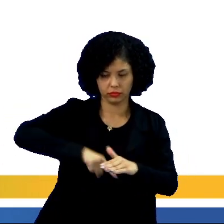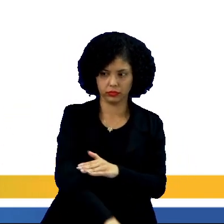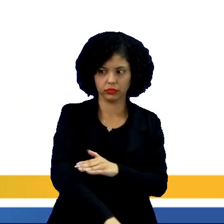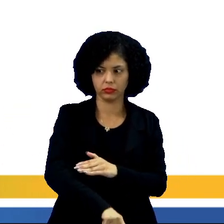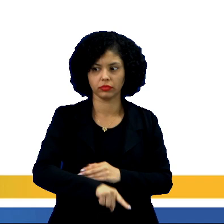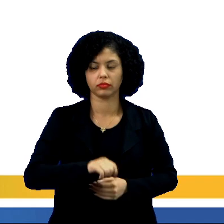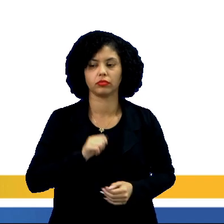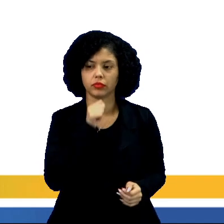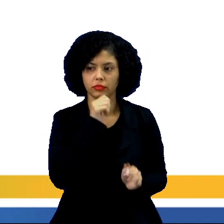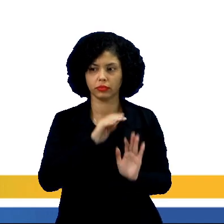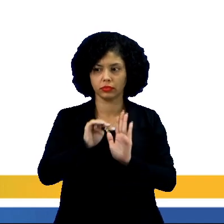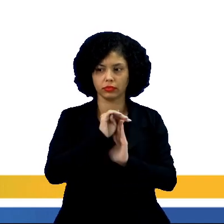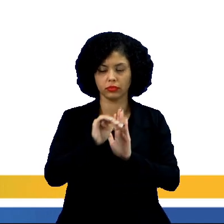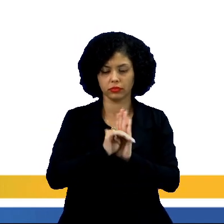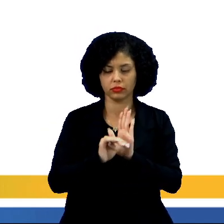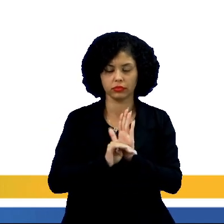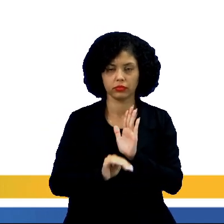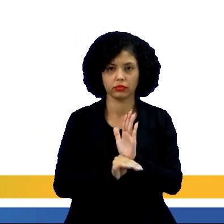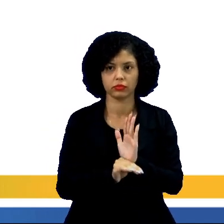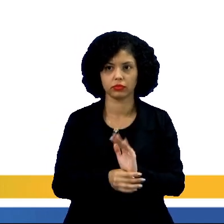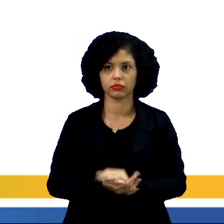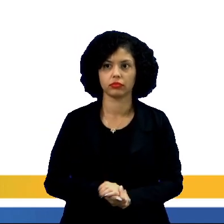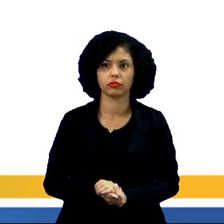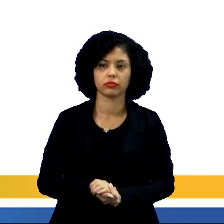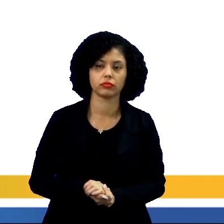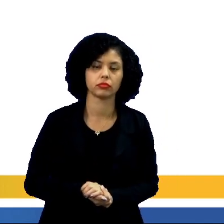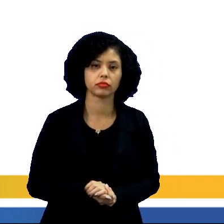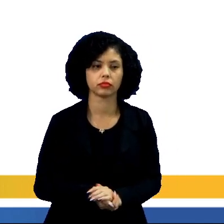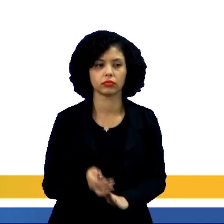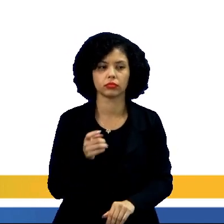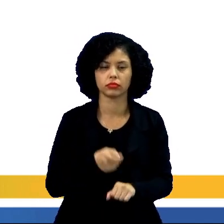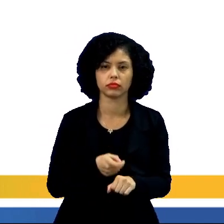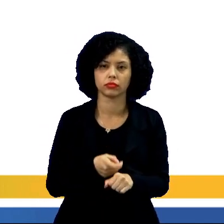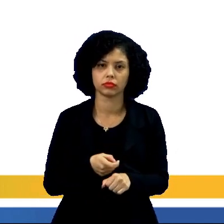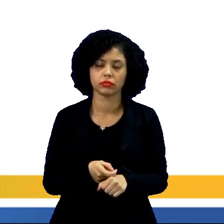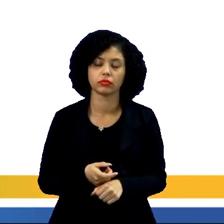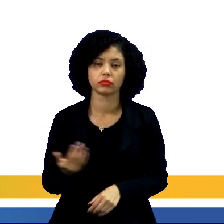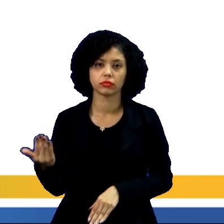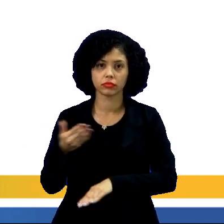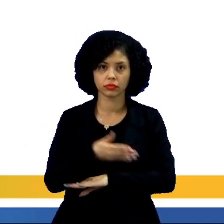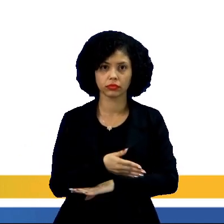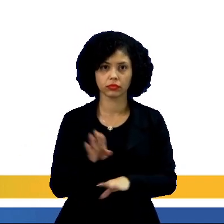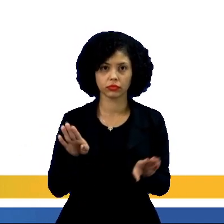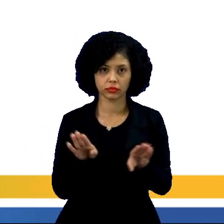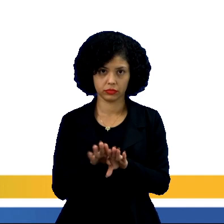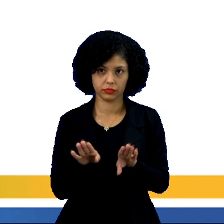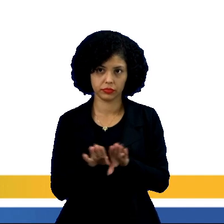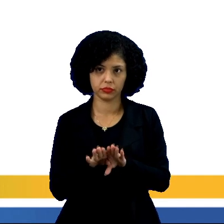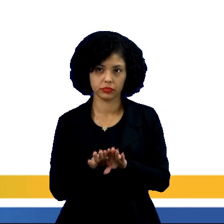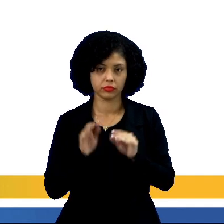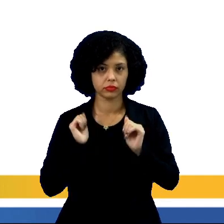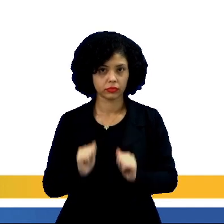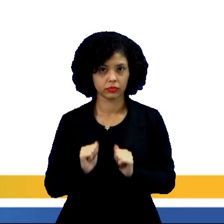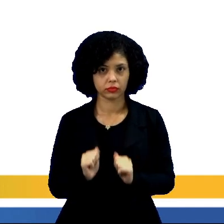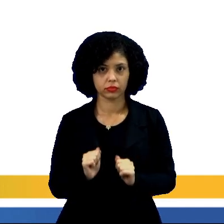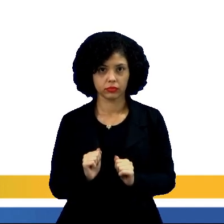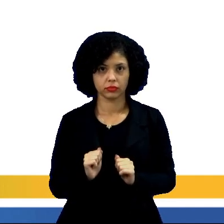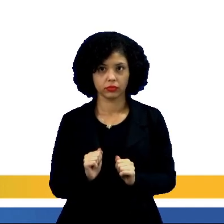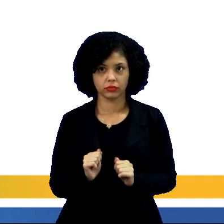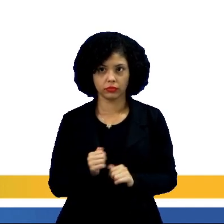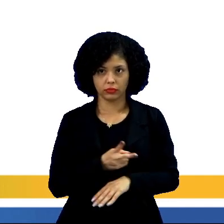infiltrar, né, nas camadas do solo, ou pelas rochas ali mais impermeáveis, e também elas podem